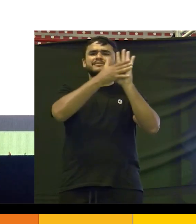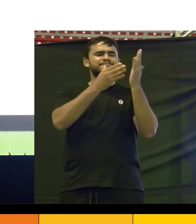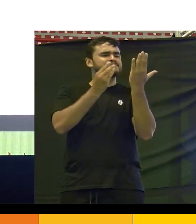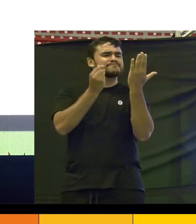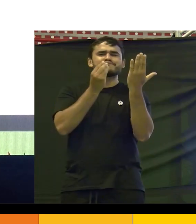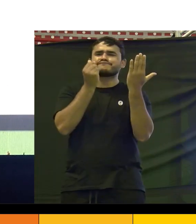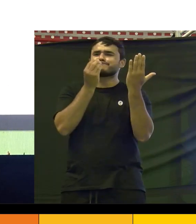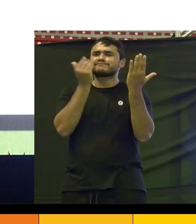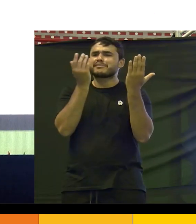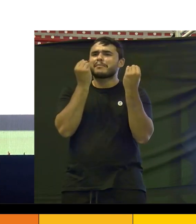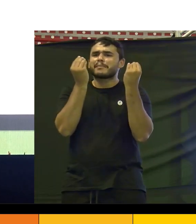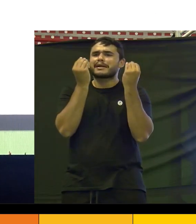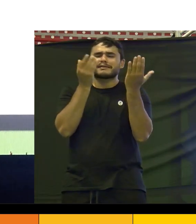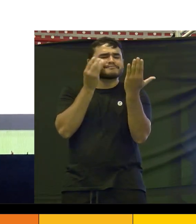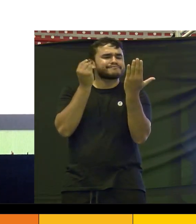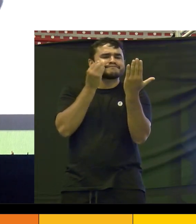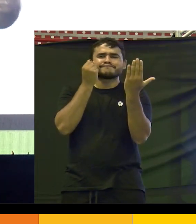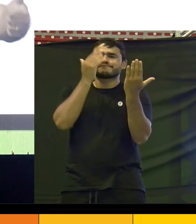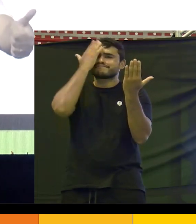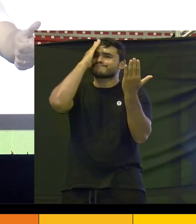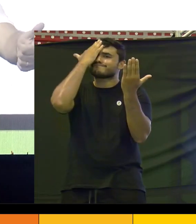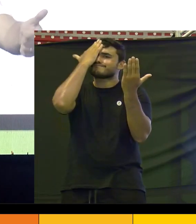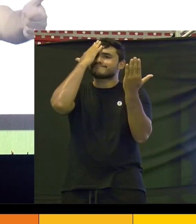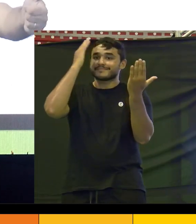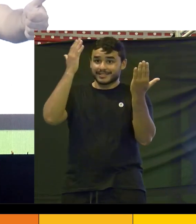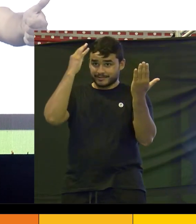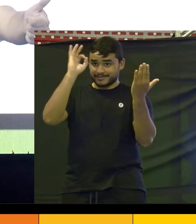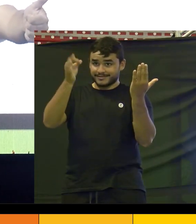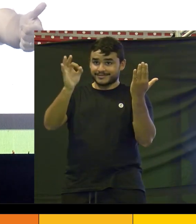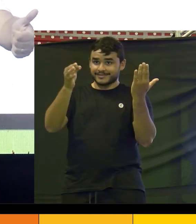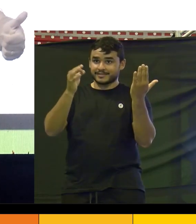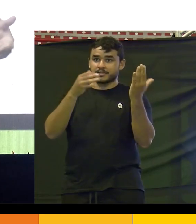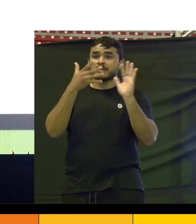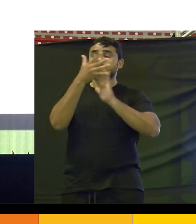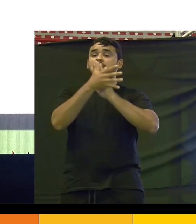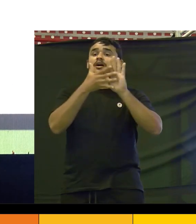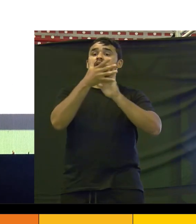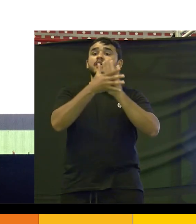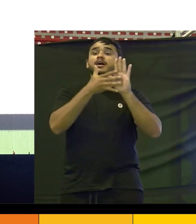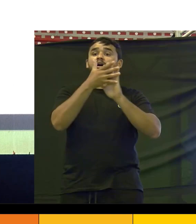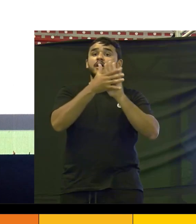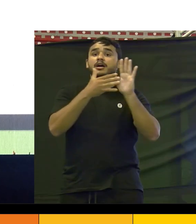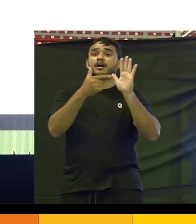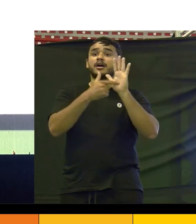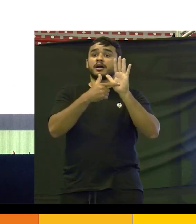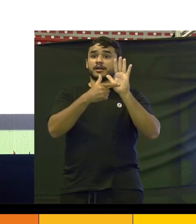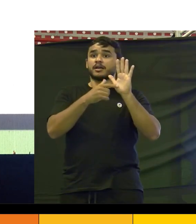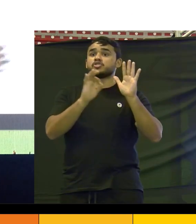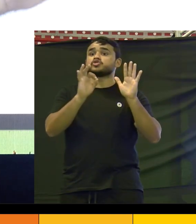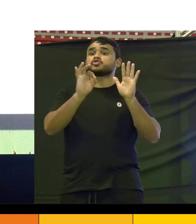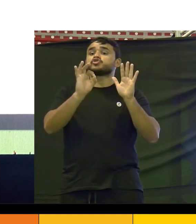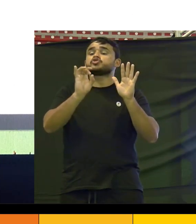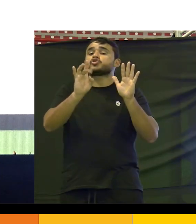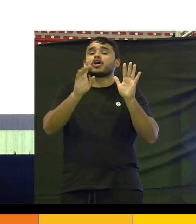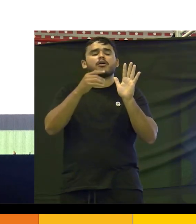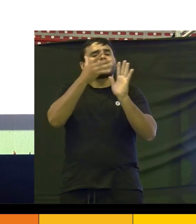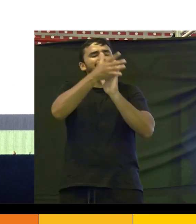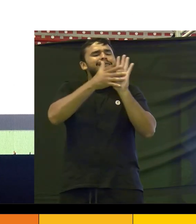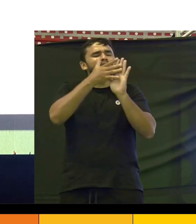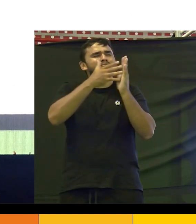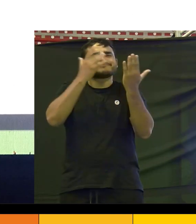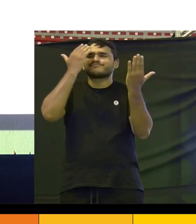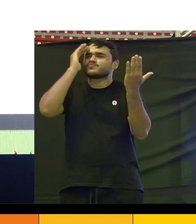para nada. Nesse caso, não é texto base, é chamado de pretexto, tá bom? Mas aqui,